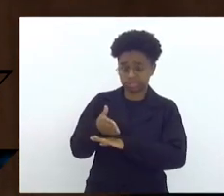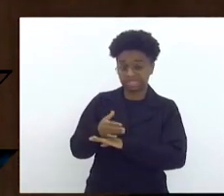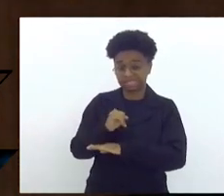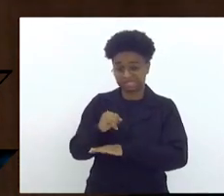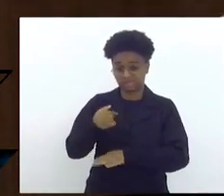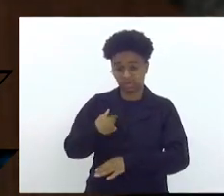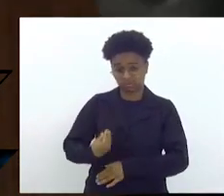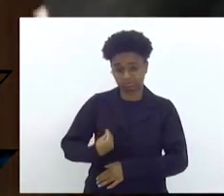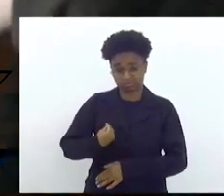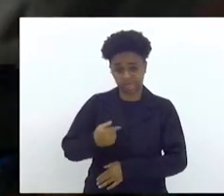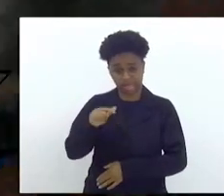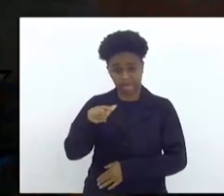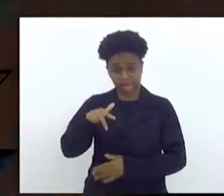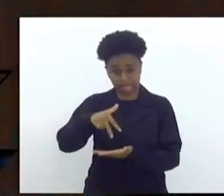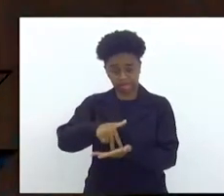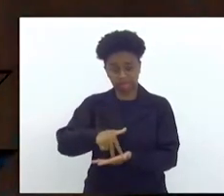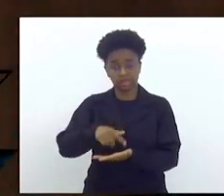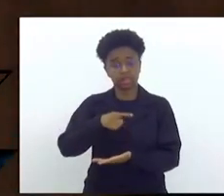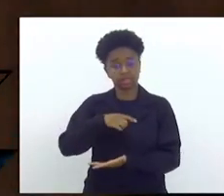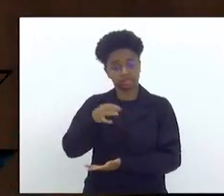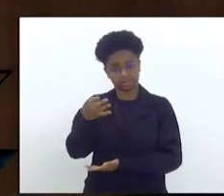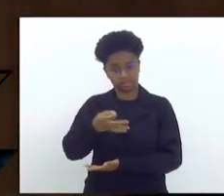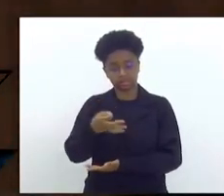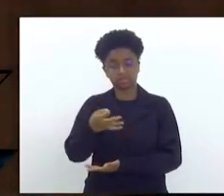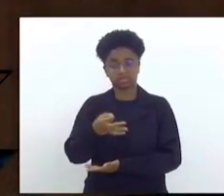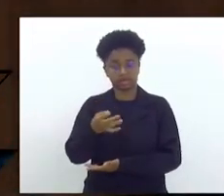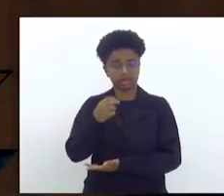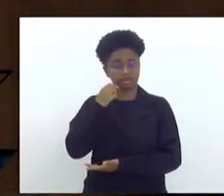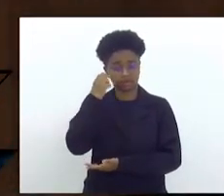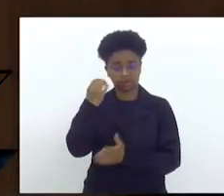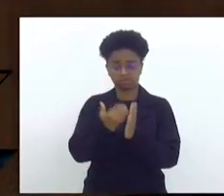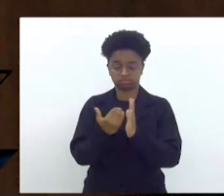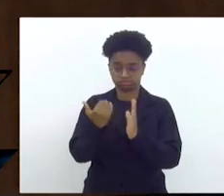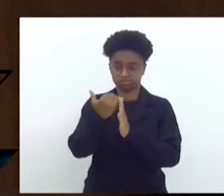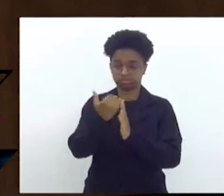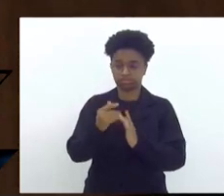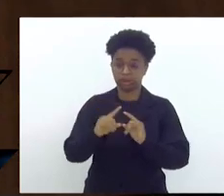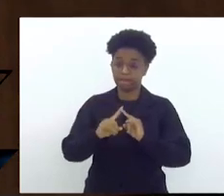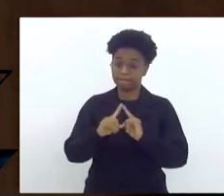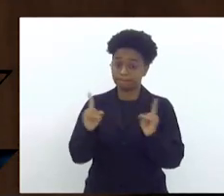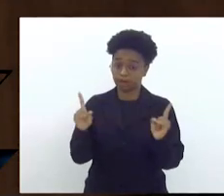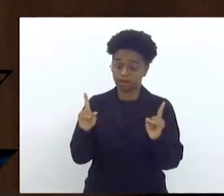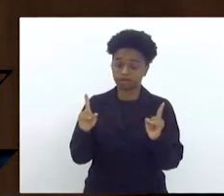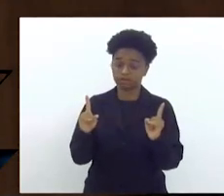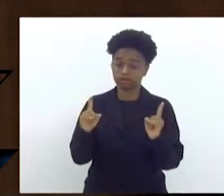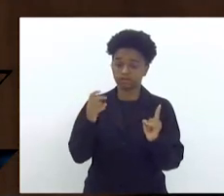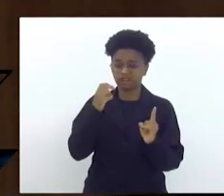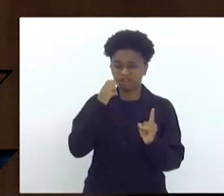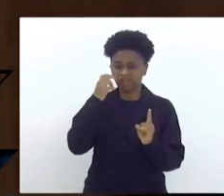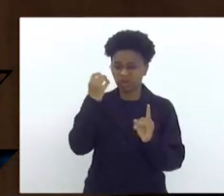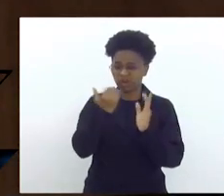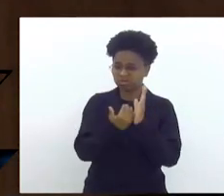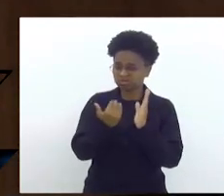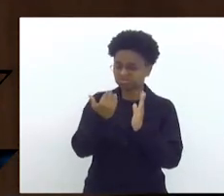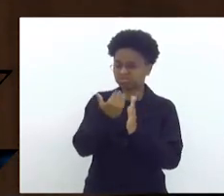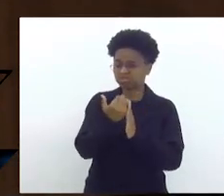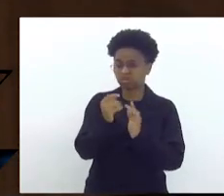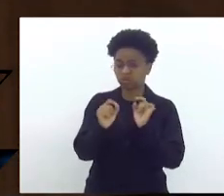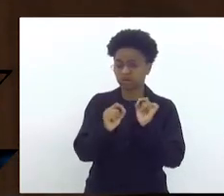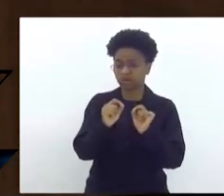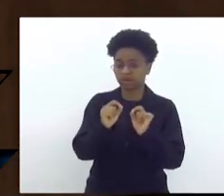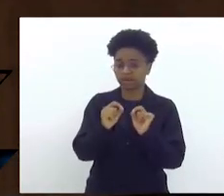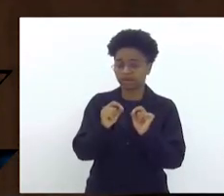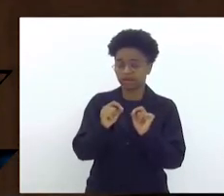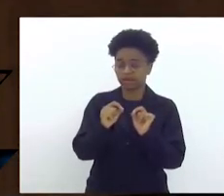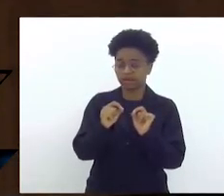estivesse com certeza a vergonha seria maior mas mais vergonha estão